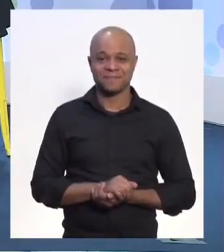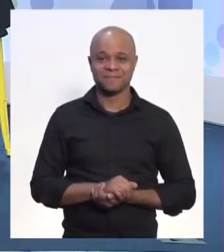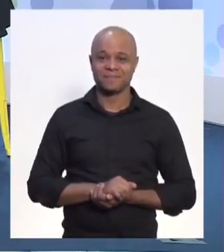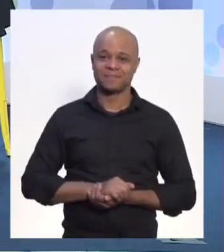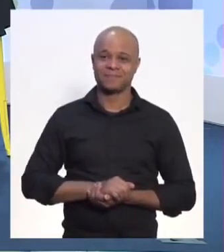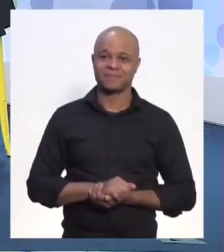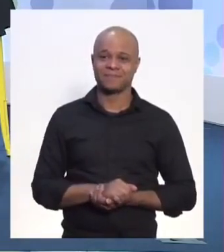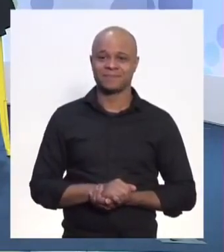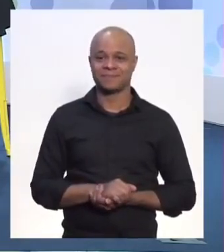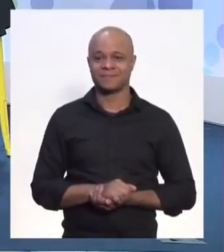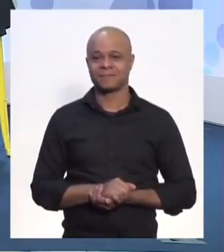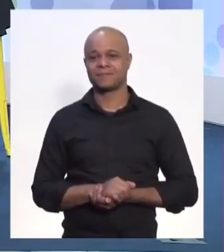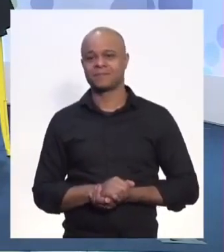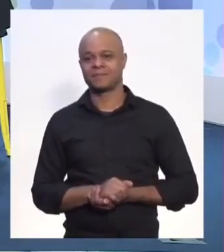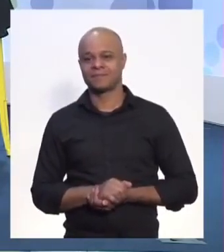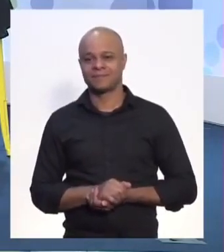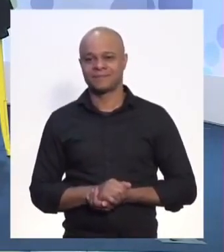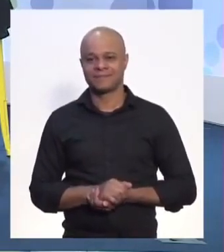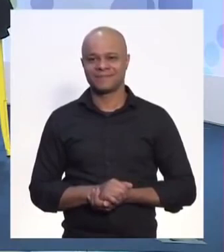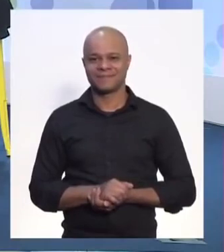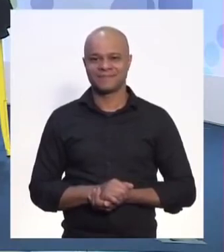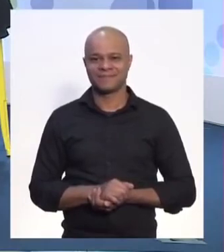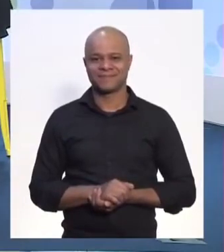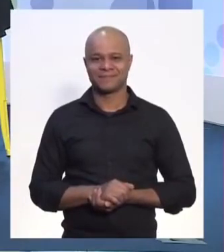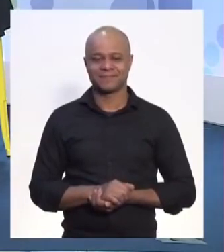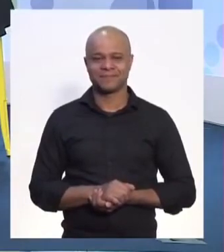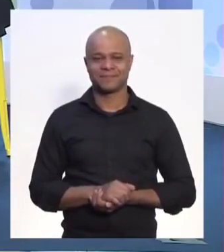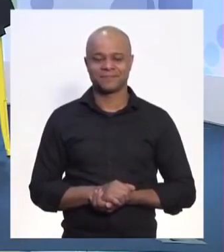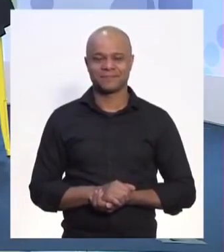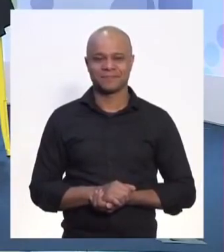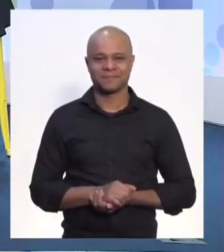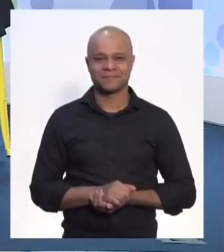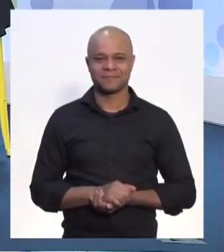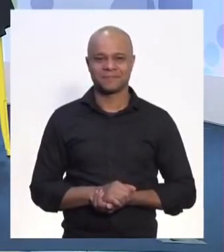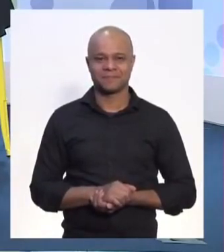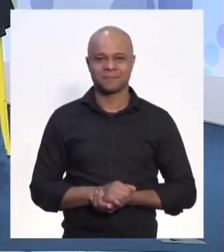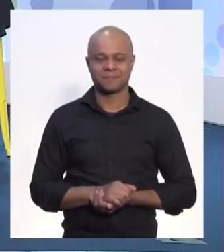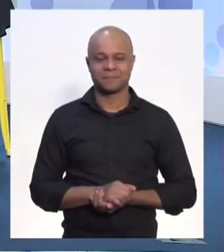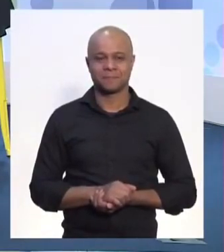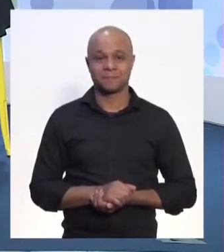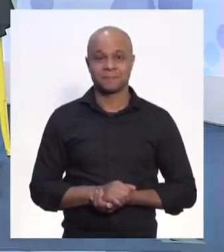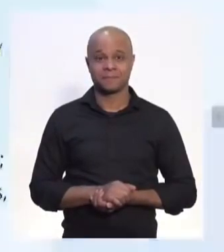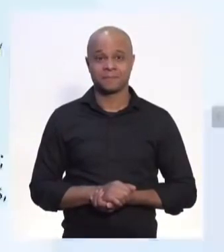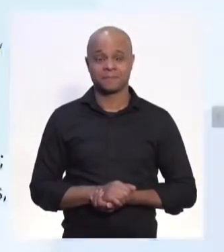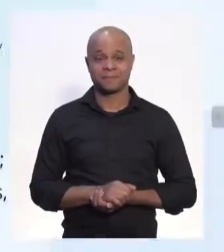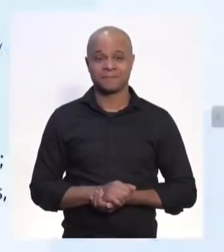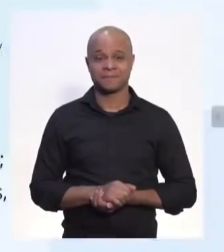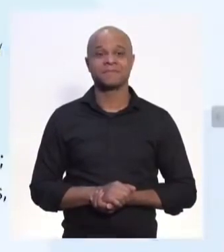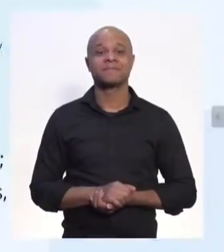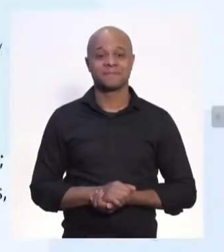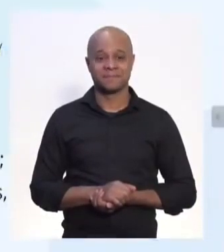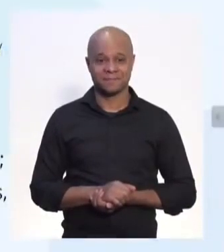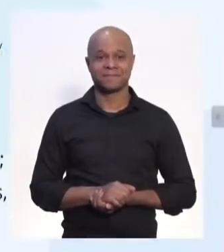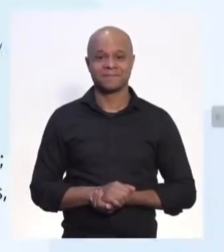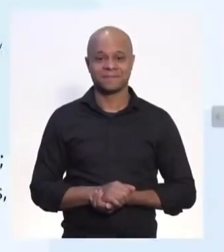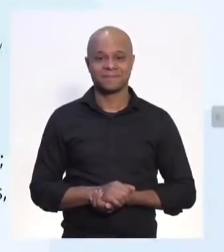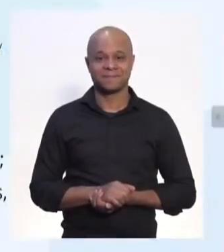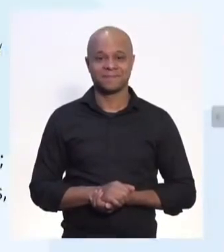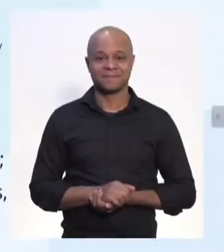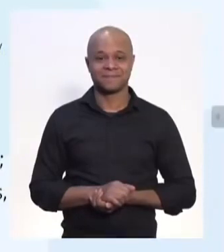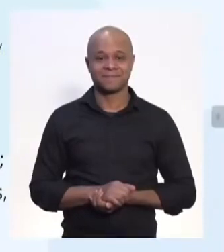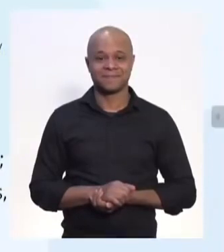Isso. Apareceu desse lado? Apareceu. Aí. Tá. Caneta. Vamos mudar a cor aqui. Tudo bem? Transversal, não é isso, Lê? Isso.